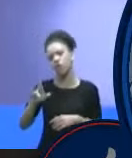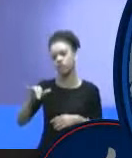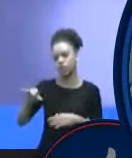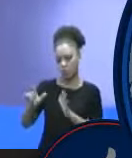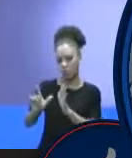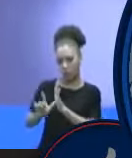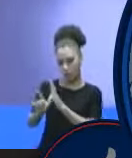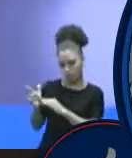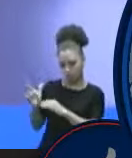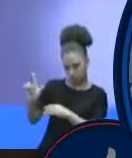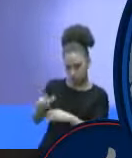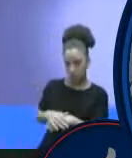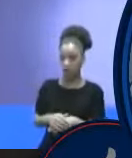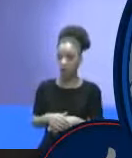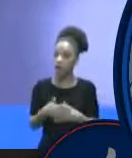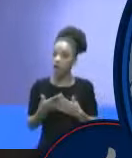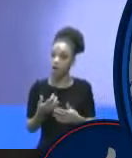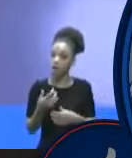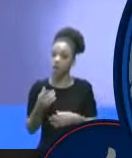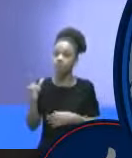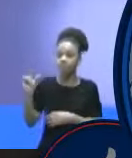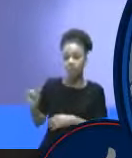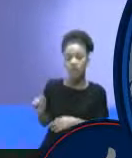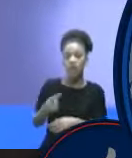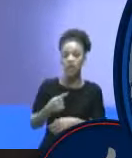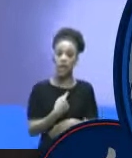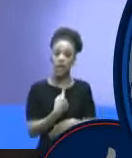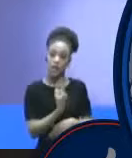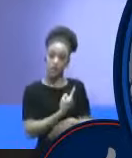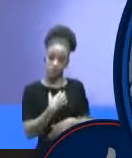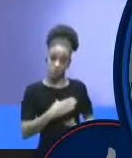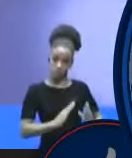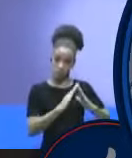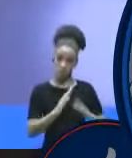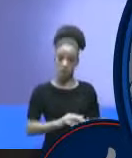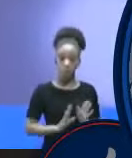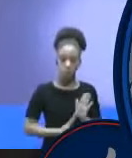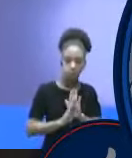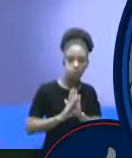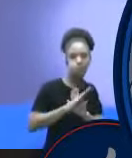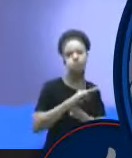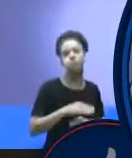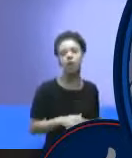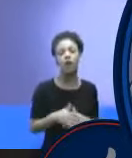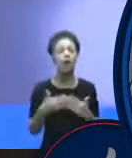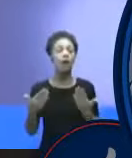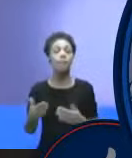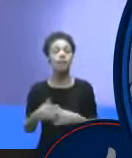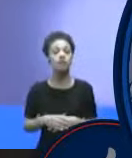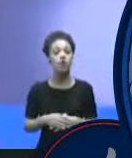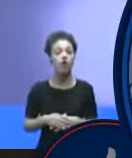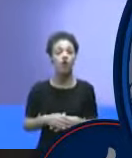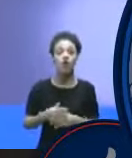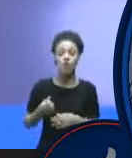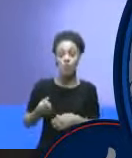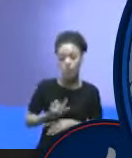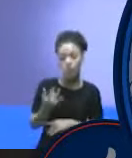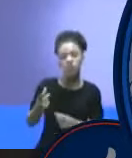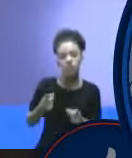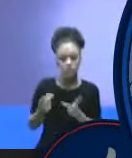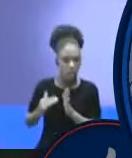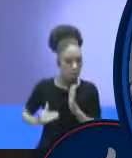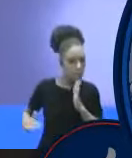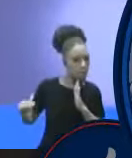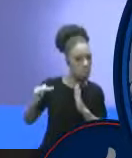RA1000 e a gente está com um crescimento consistente Ponto Frio, não. Das nossas Ponto. Notas, mesmo errou aqui com agora, volume hein? De vendas bem acima